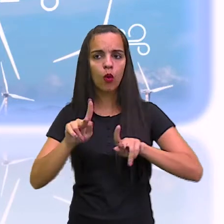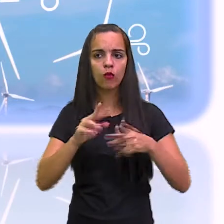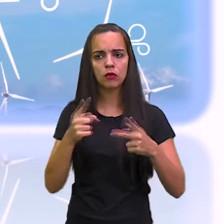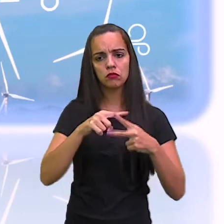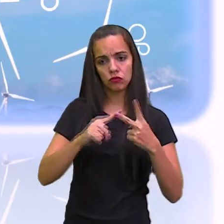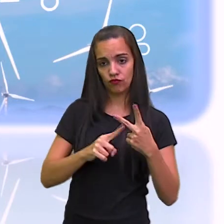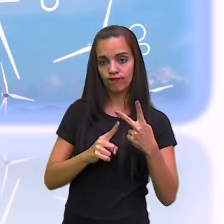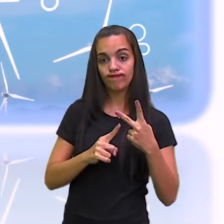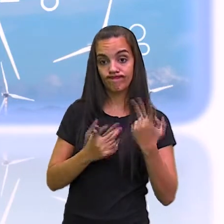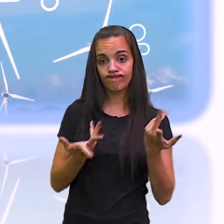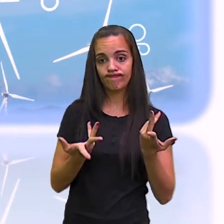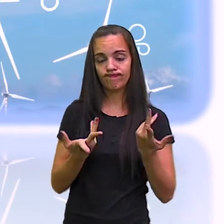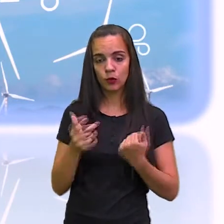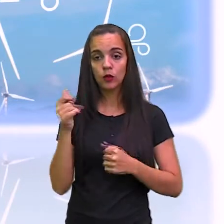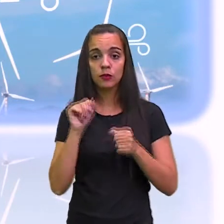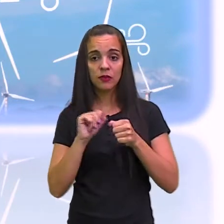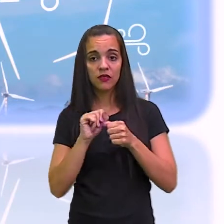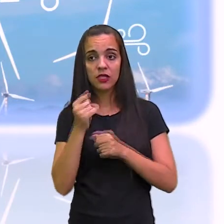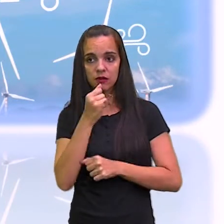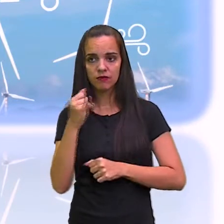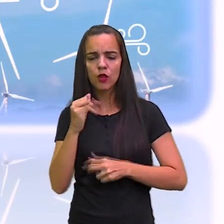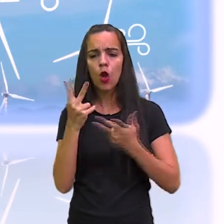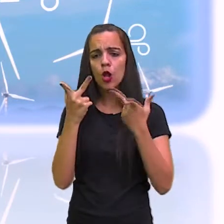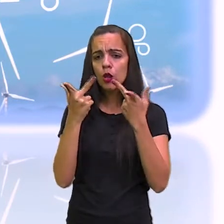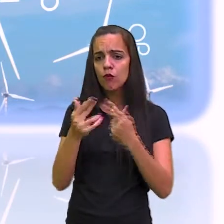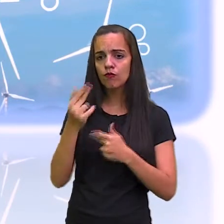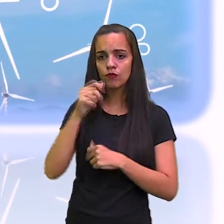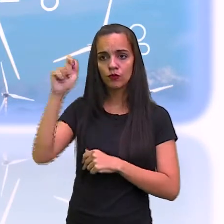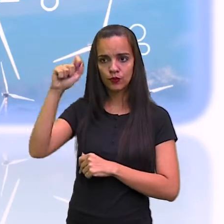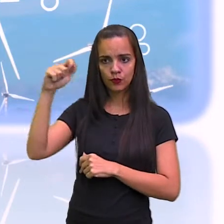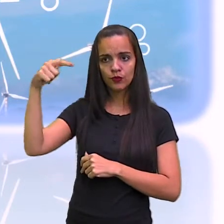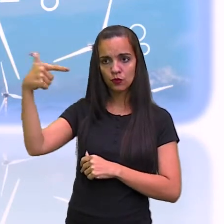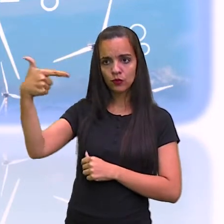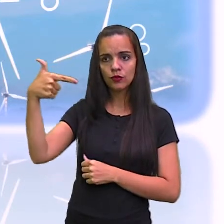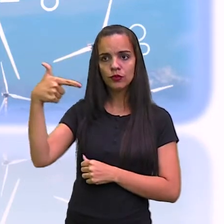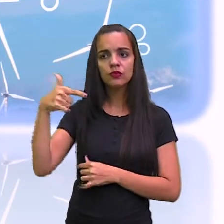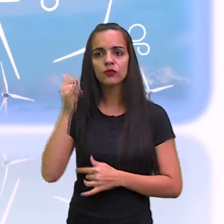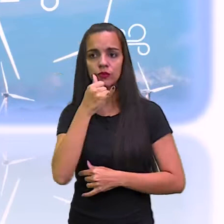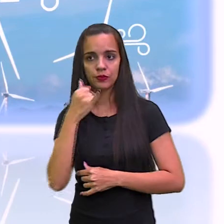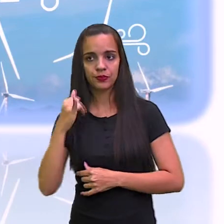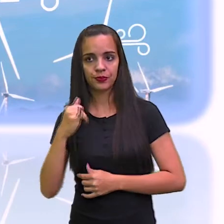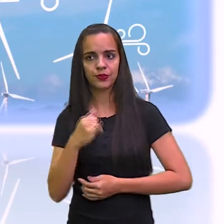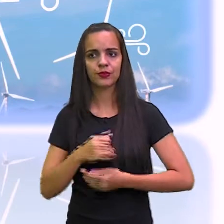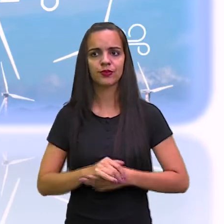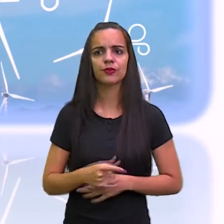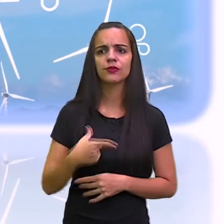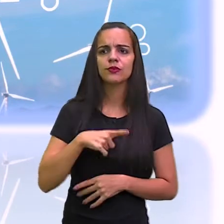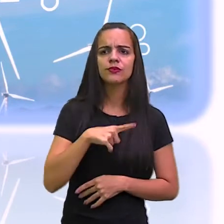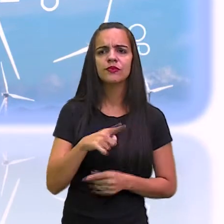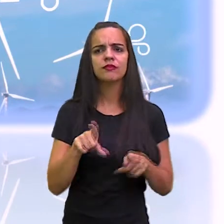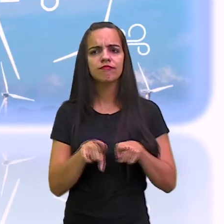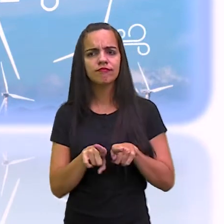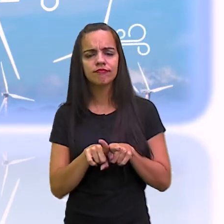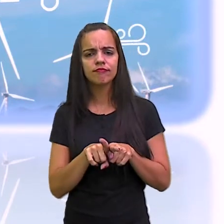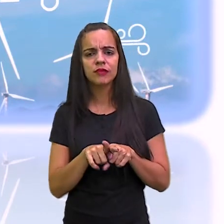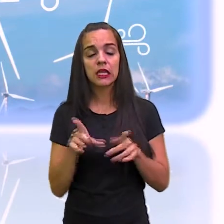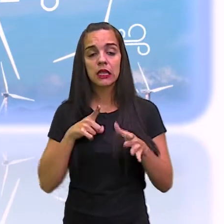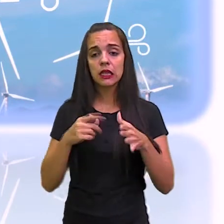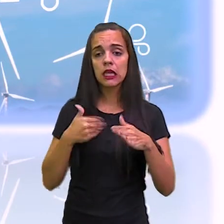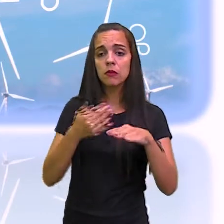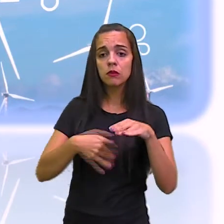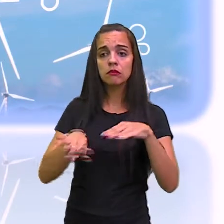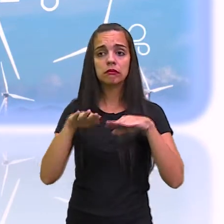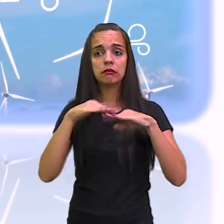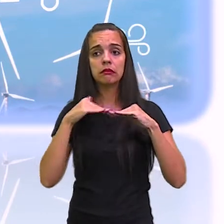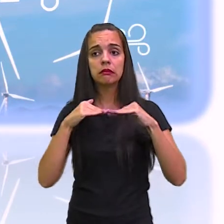ele não existe. Já o movimento do ar, que conhecemos como vento, surge na superfície da Terra,